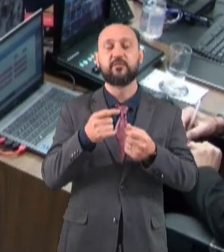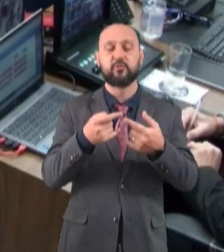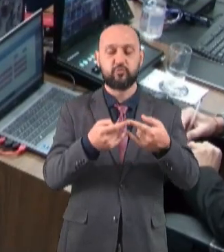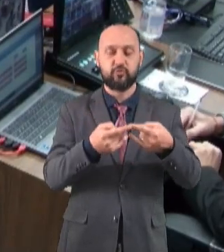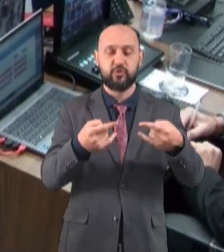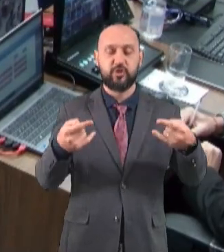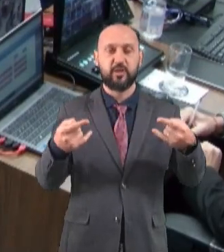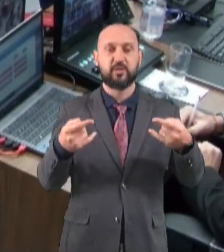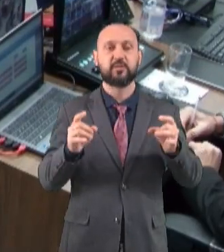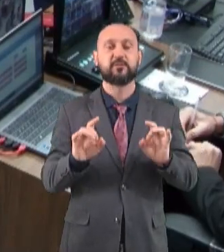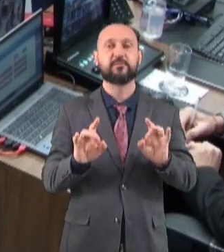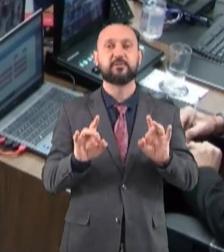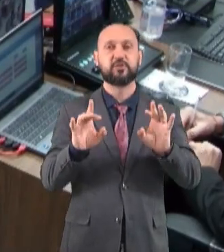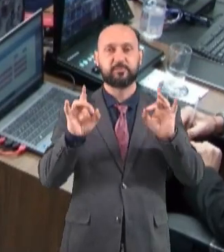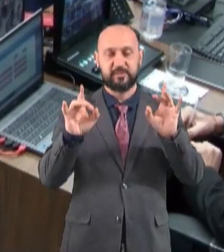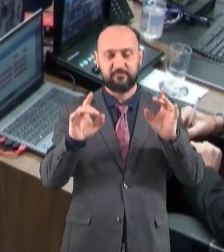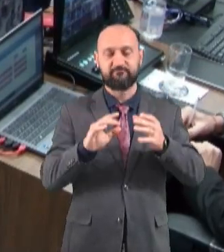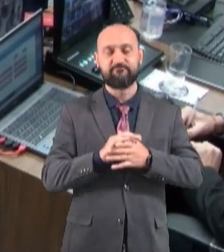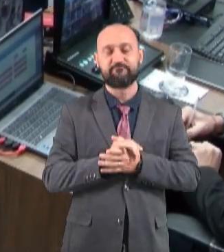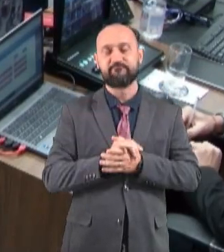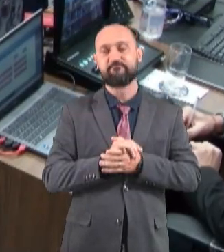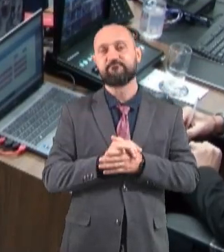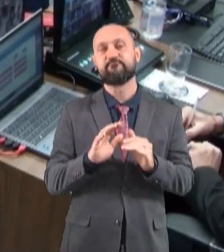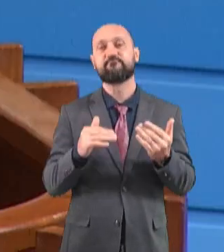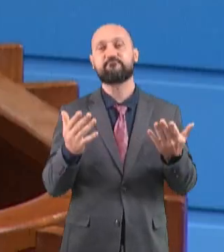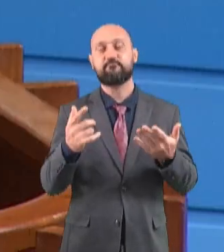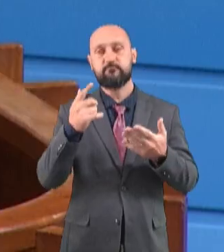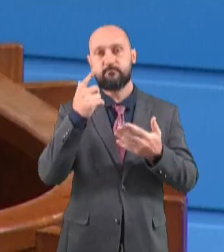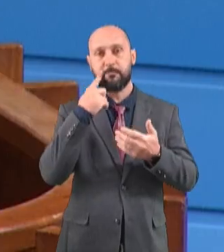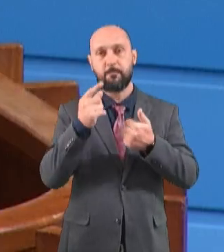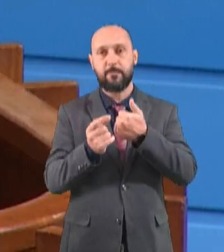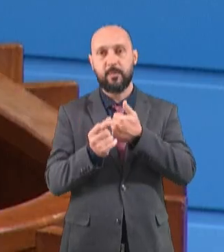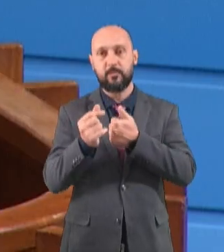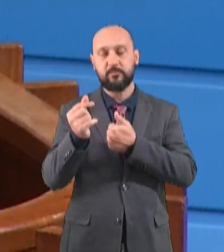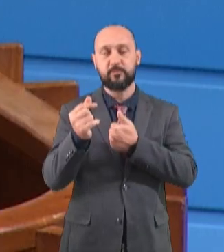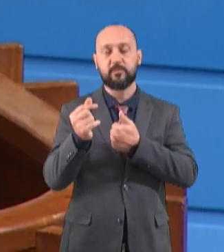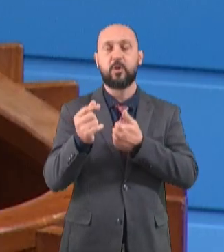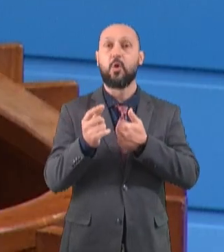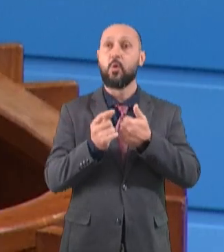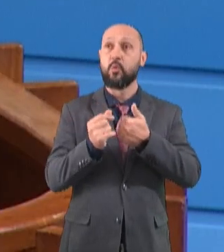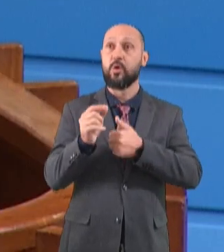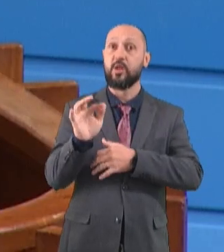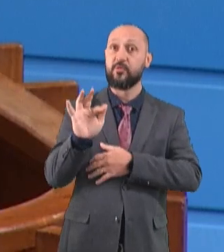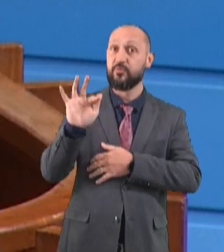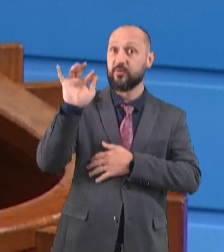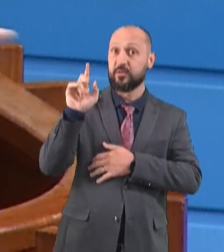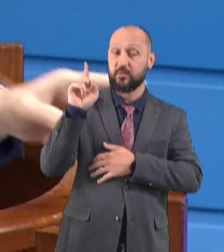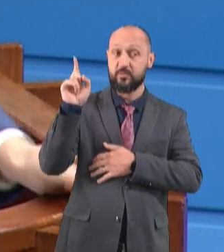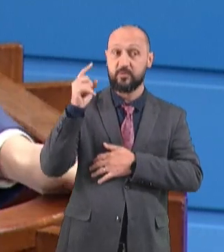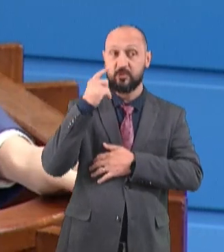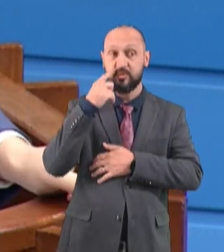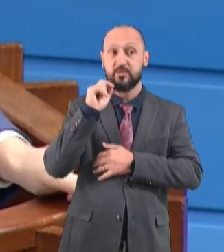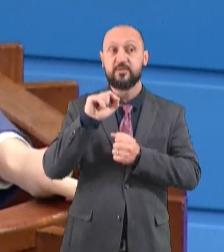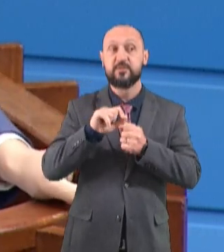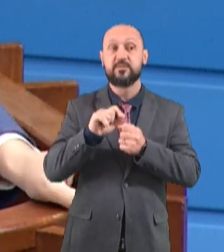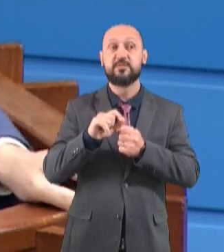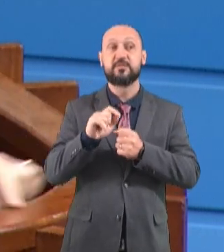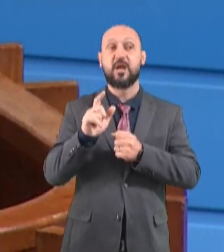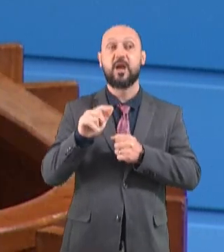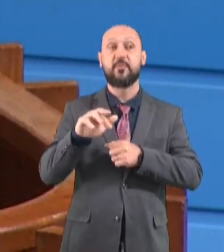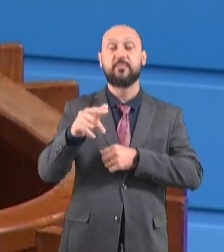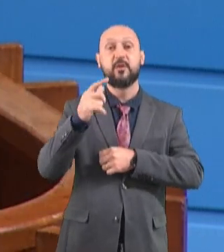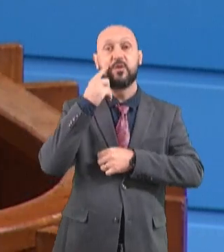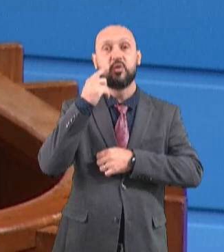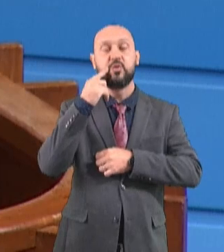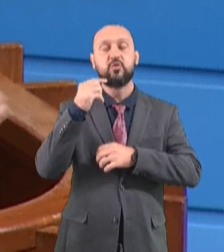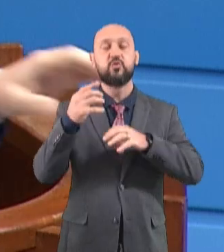cheque especial, a qual o Tribunal de Contas da União já considerou pedalada fiscal